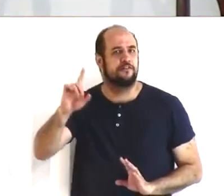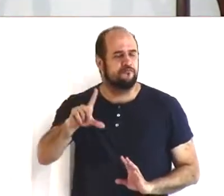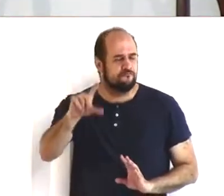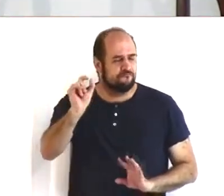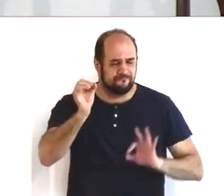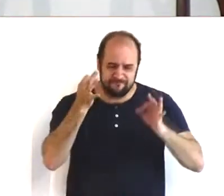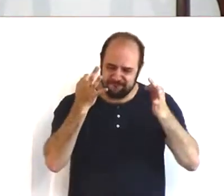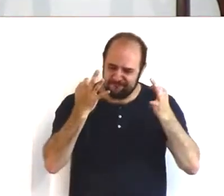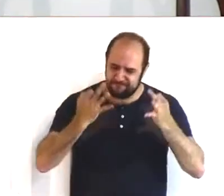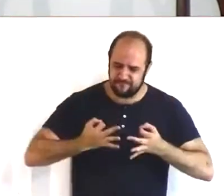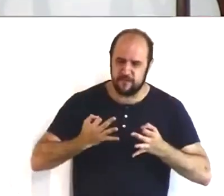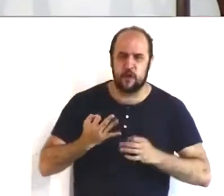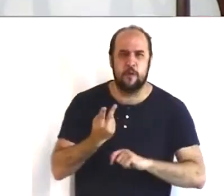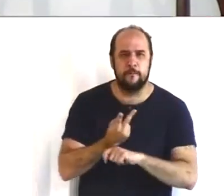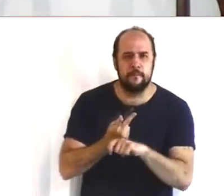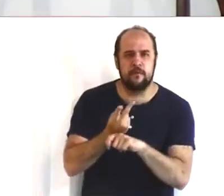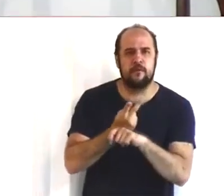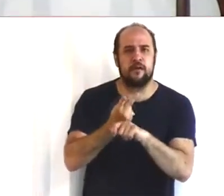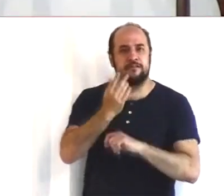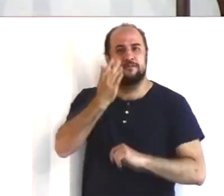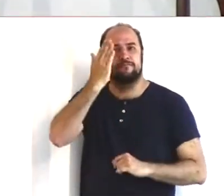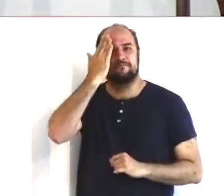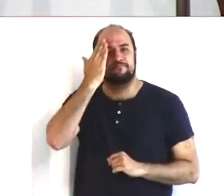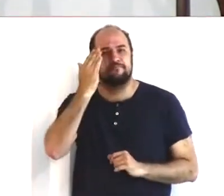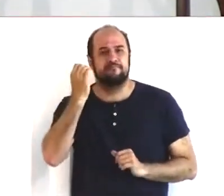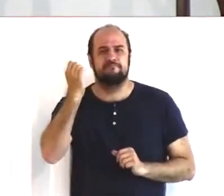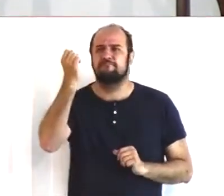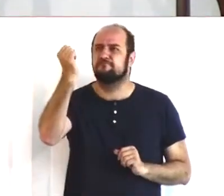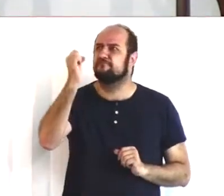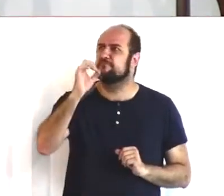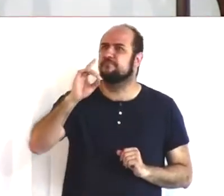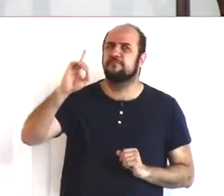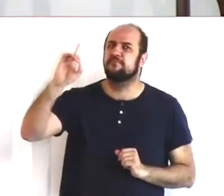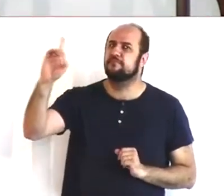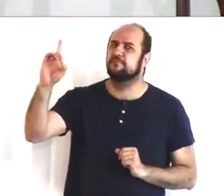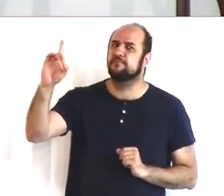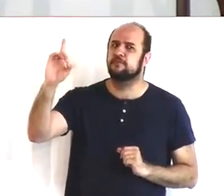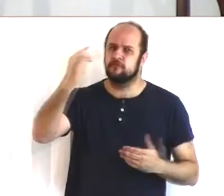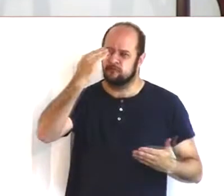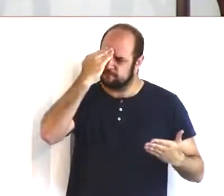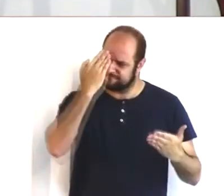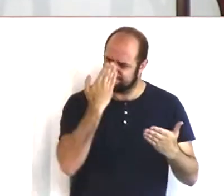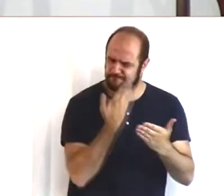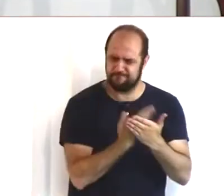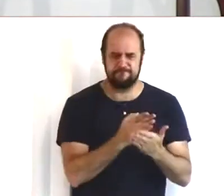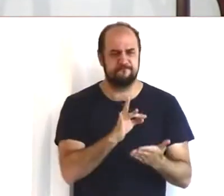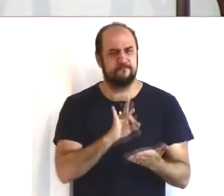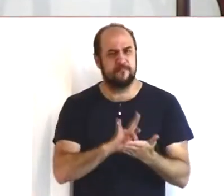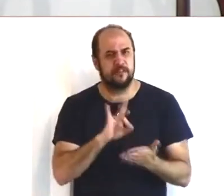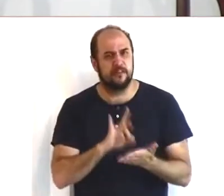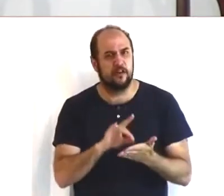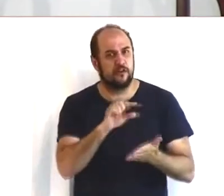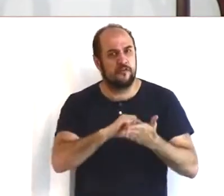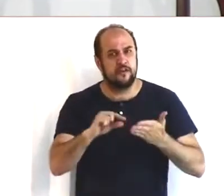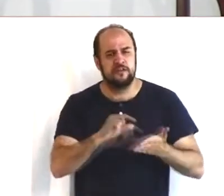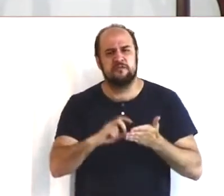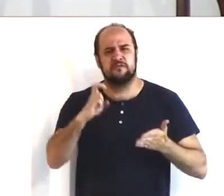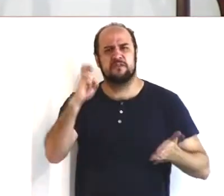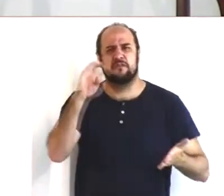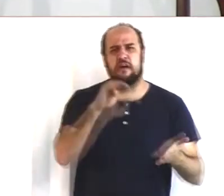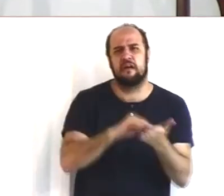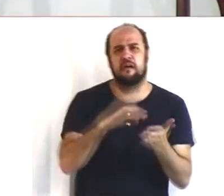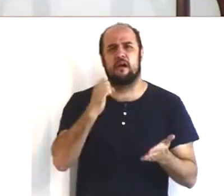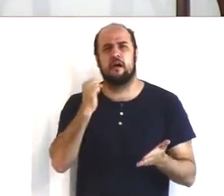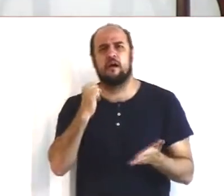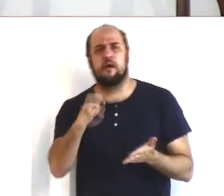adequada, buscar pela sabedoria de Deus, confiando, segundo os versículos 5 a 8,